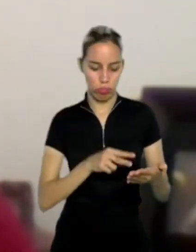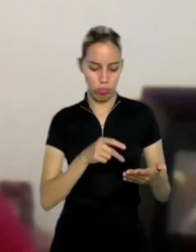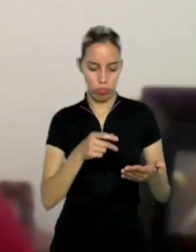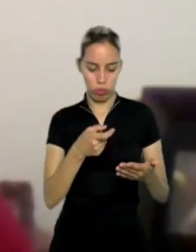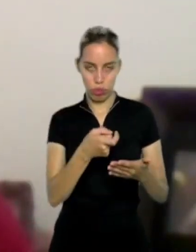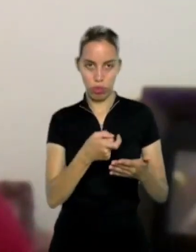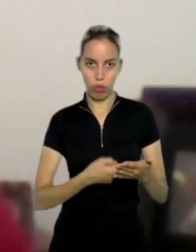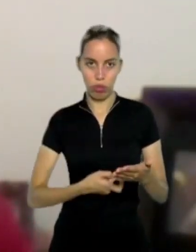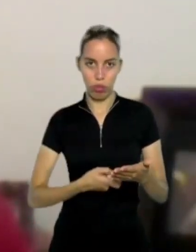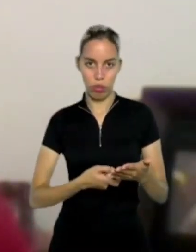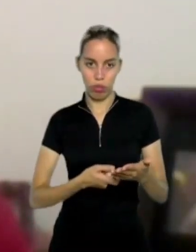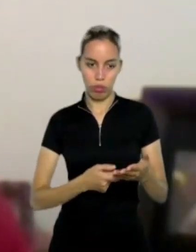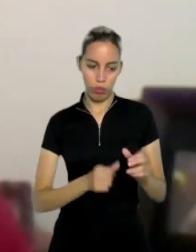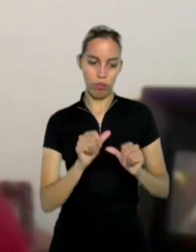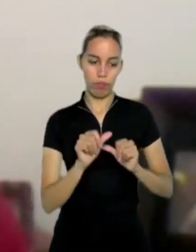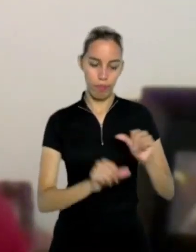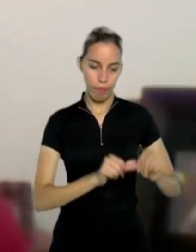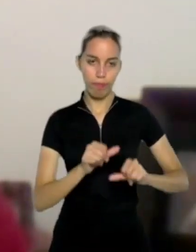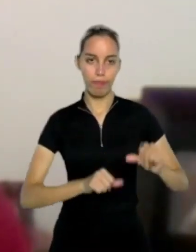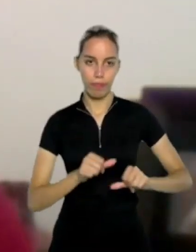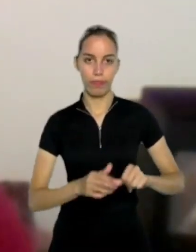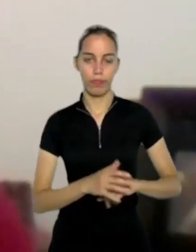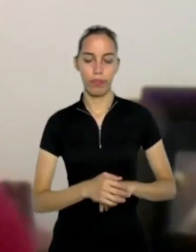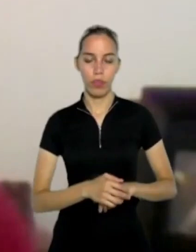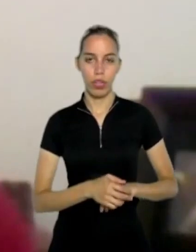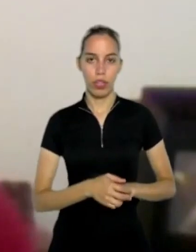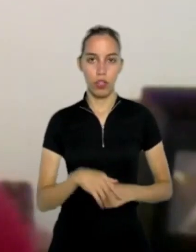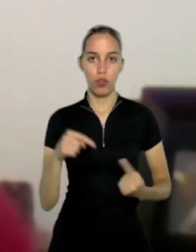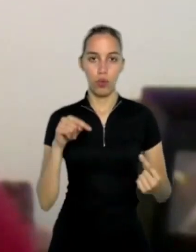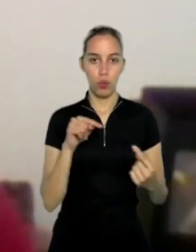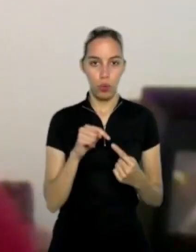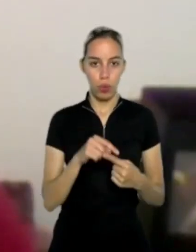ideia é essa, né? É É, deixar o poema